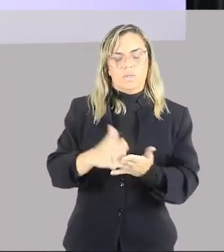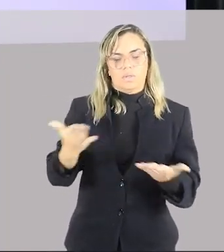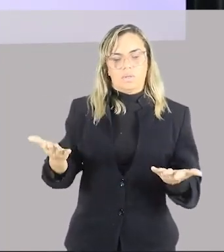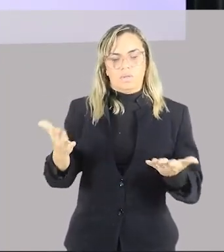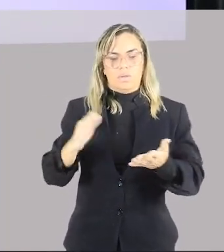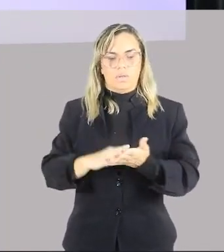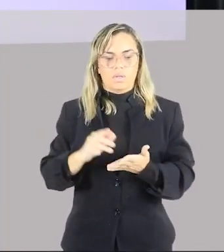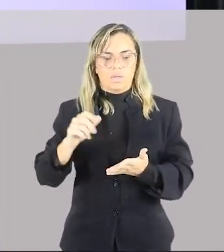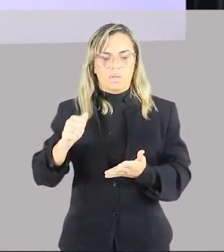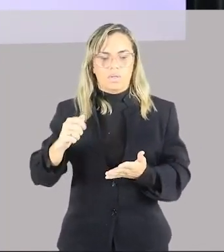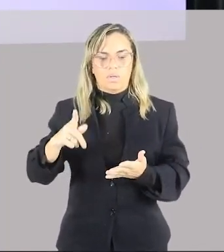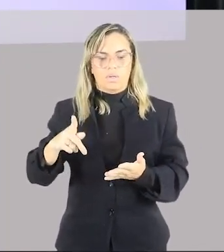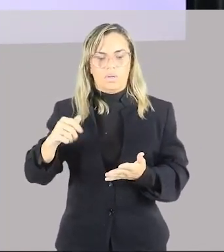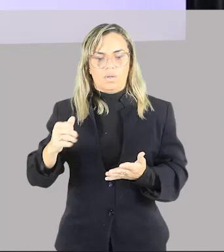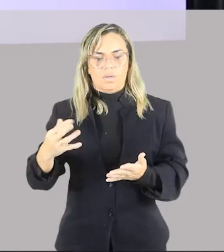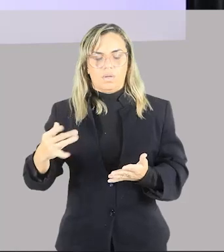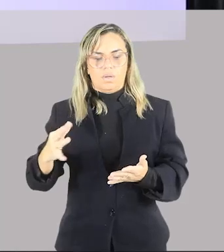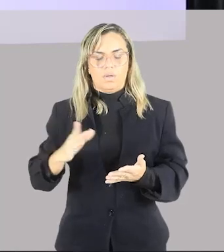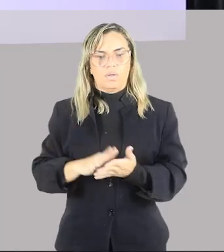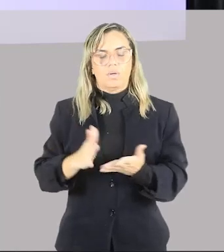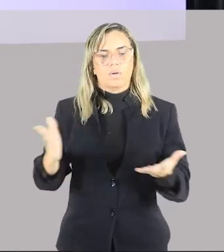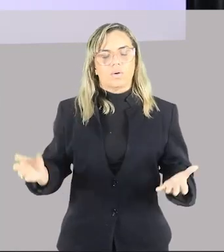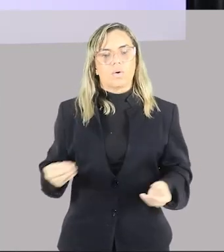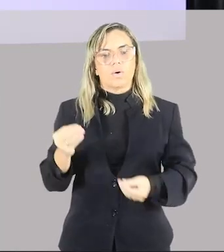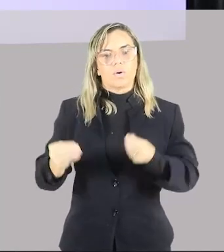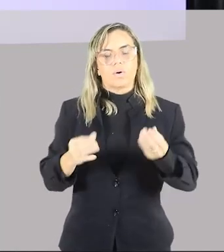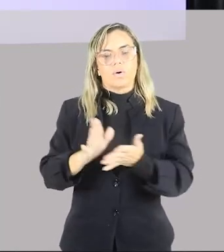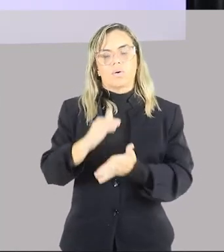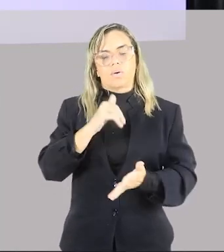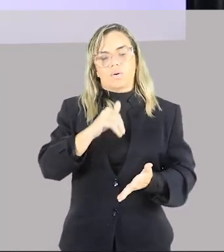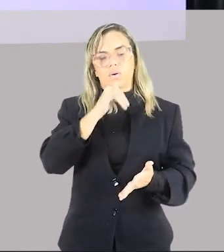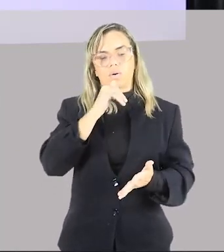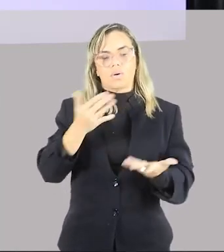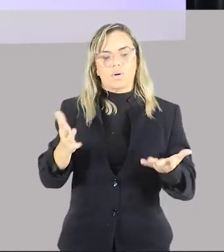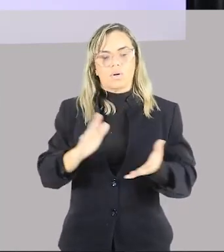apenas uma aparência, mas eles não possuem eficácia